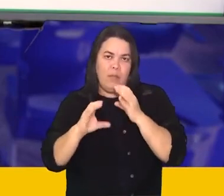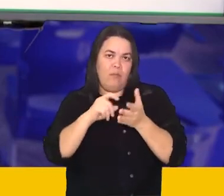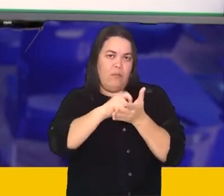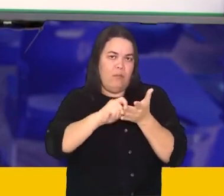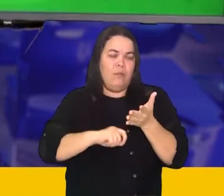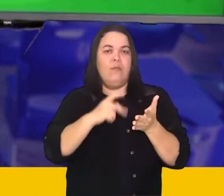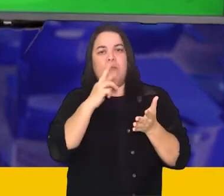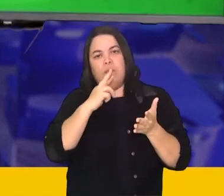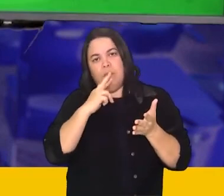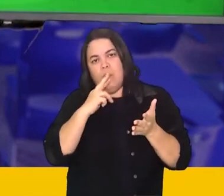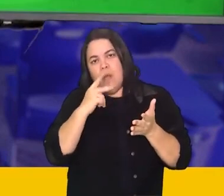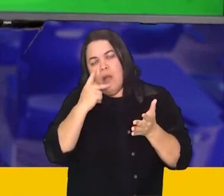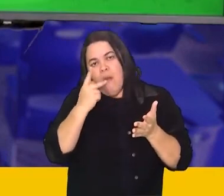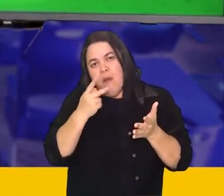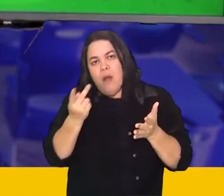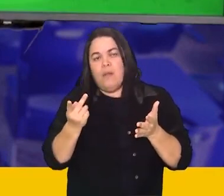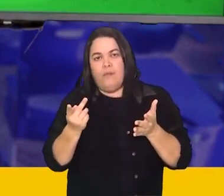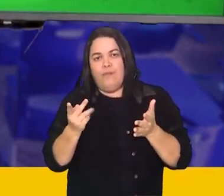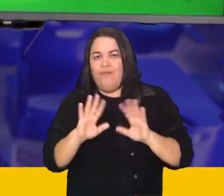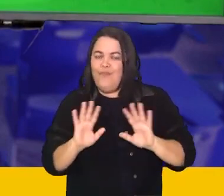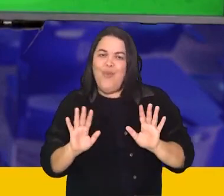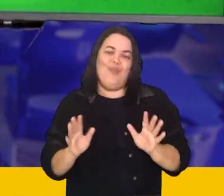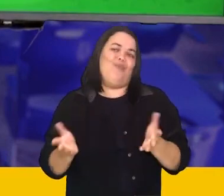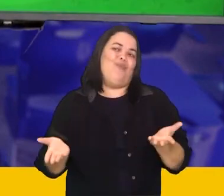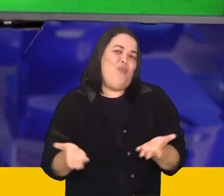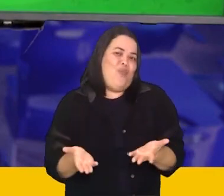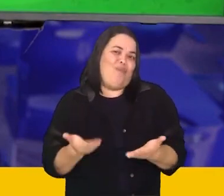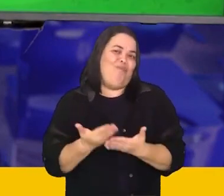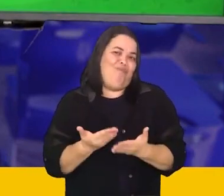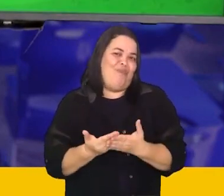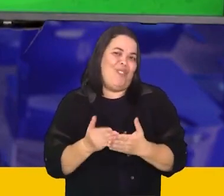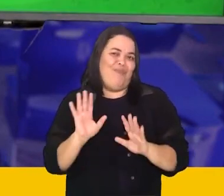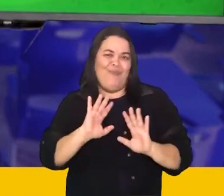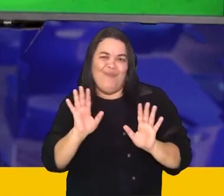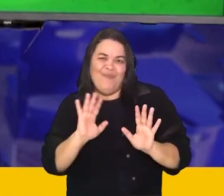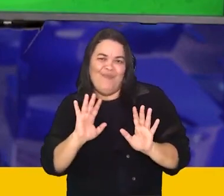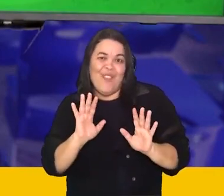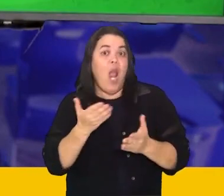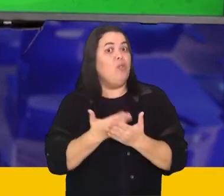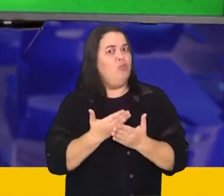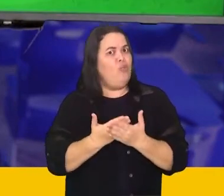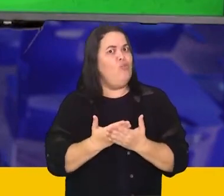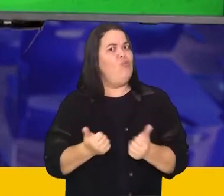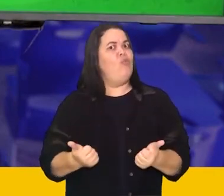Essa foi a nossa aula de hoje. Até a próxima. Estudem, pessoal!